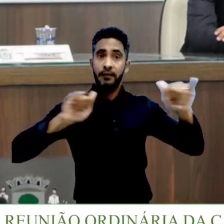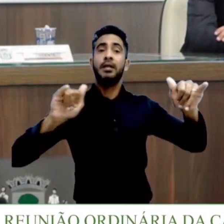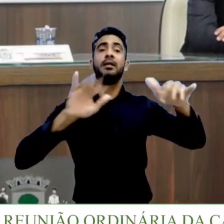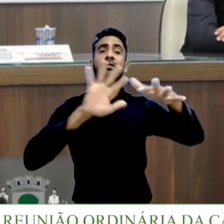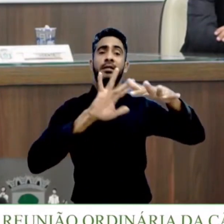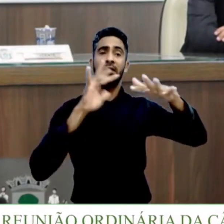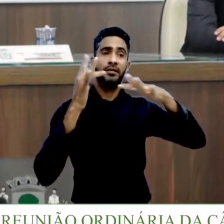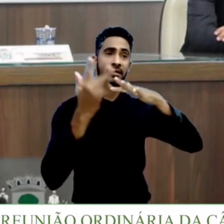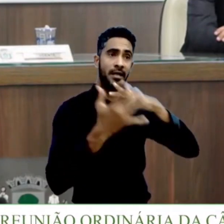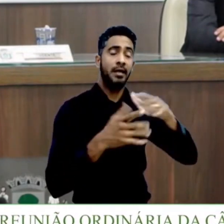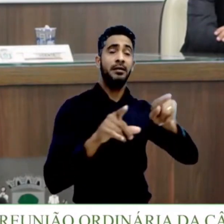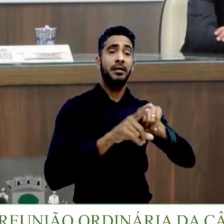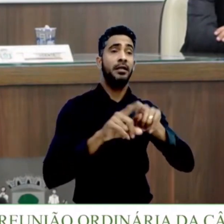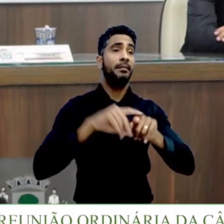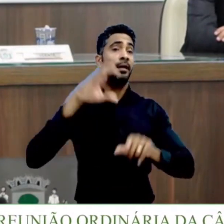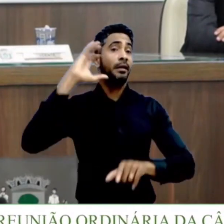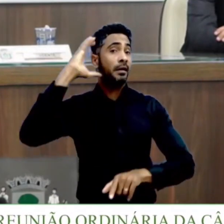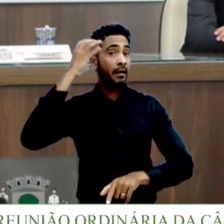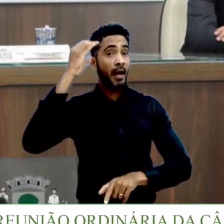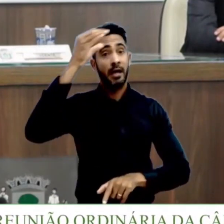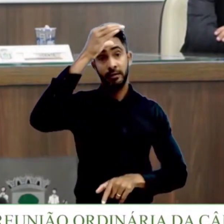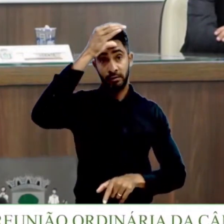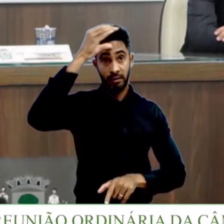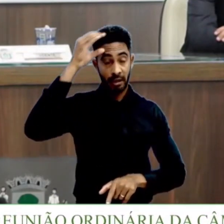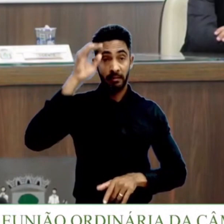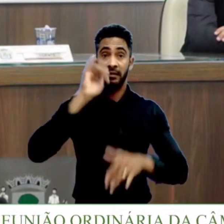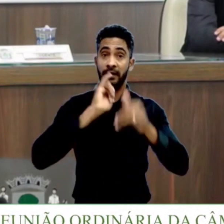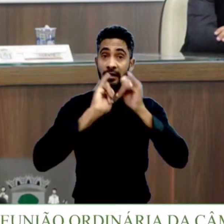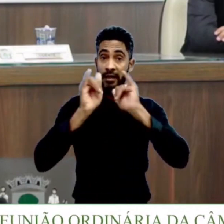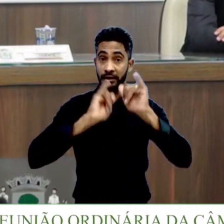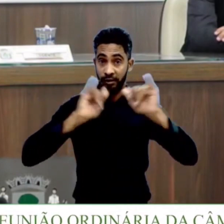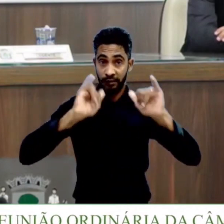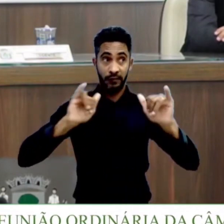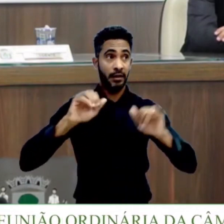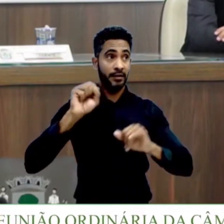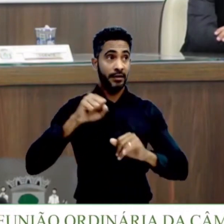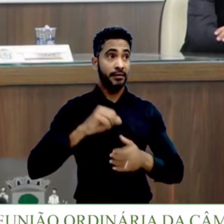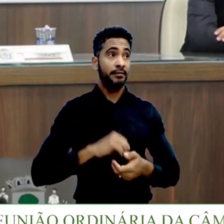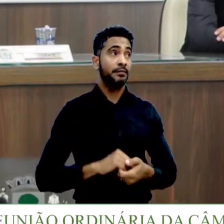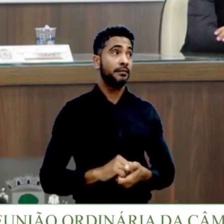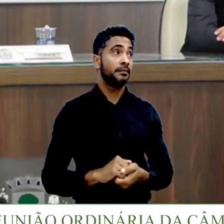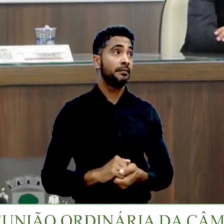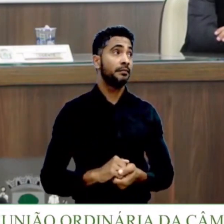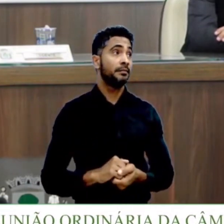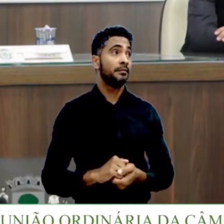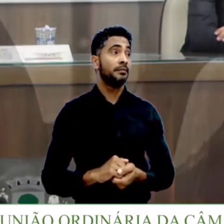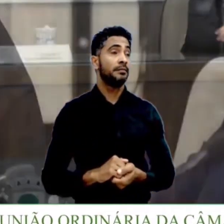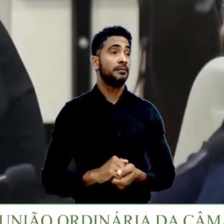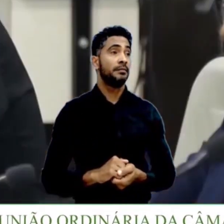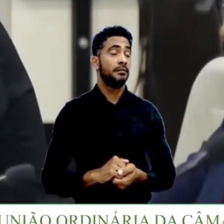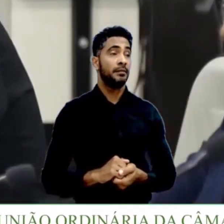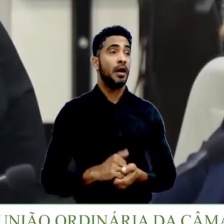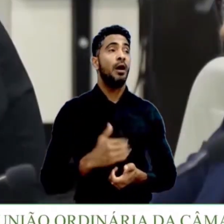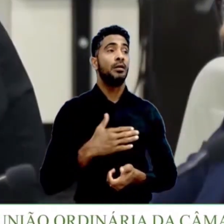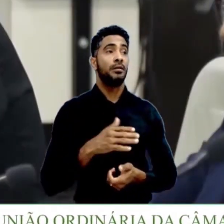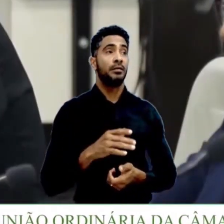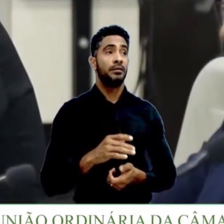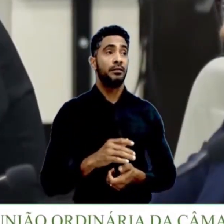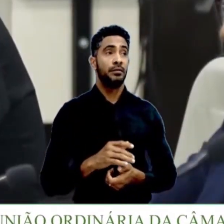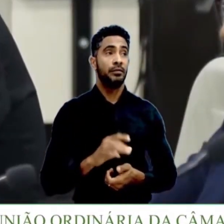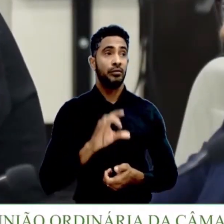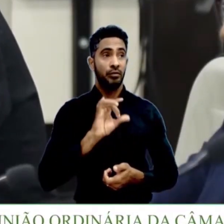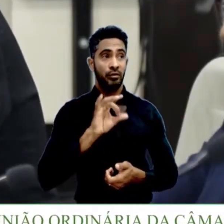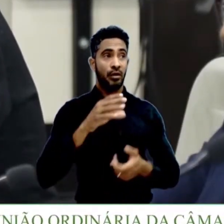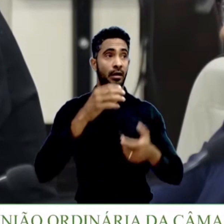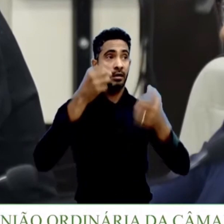através da Rádio Câmara. A gente vai estar divulgando, sim. Pode deixar. Com a palavra, vereador Adauri. Eu gostaria